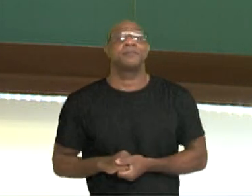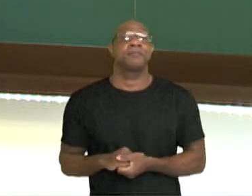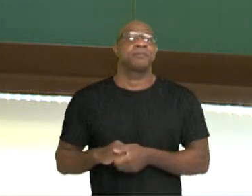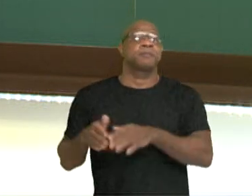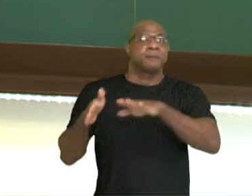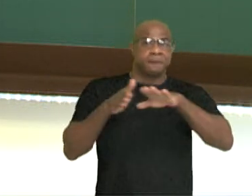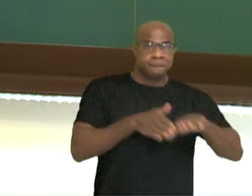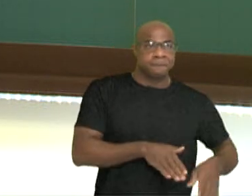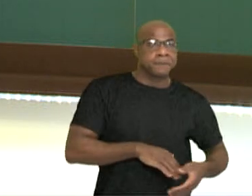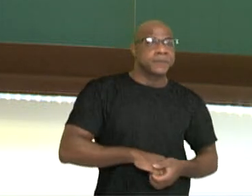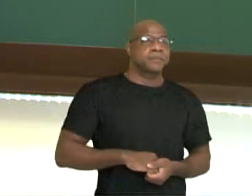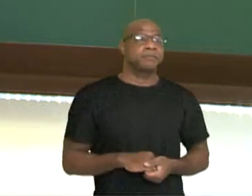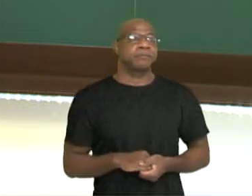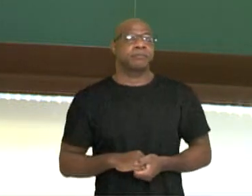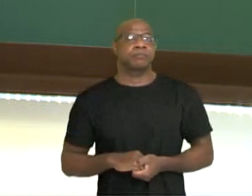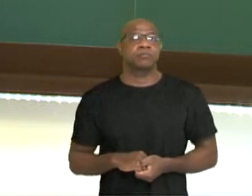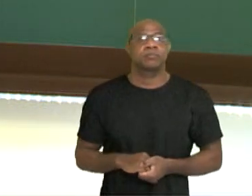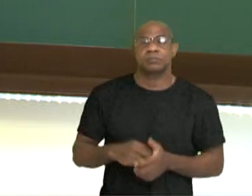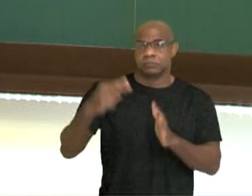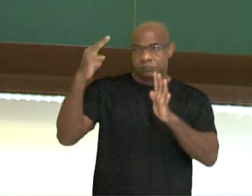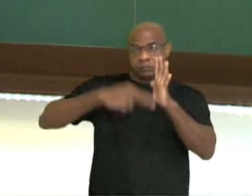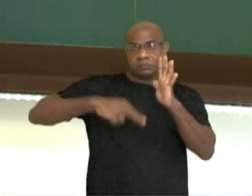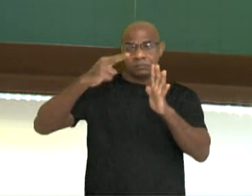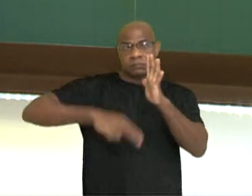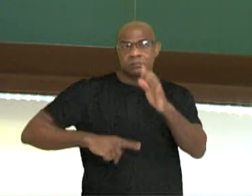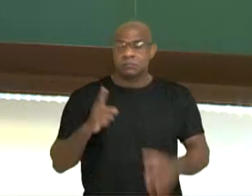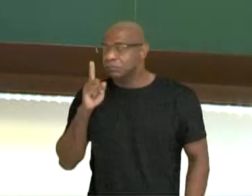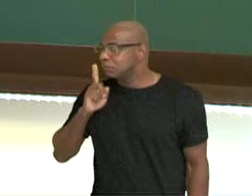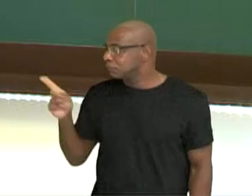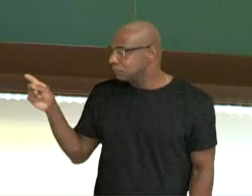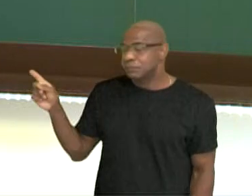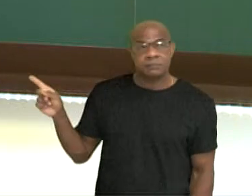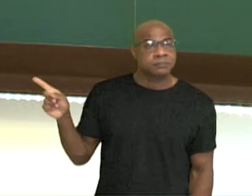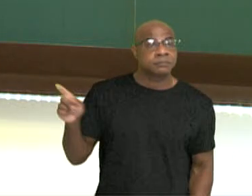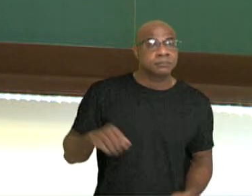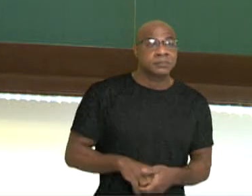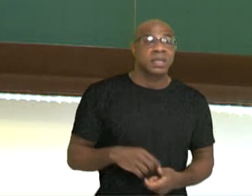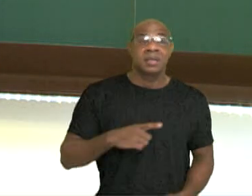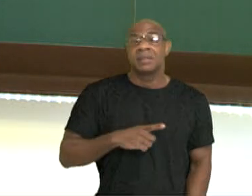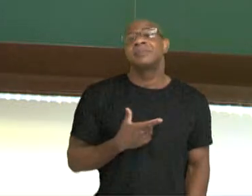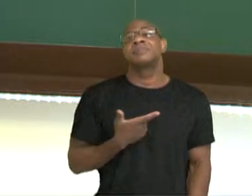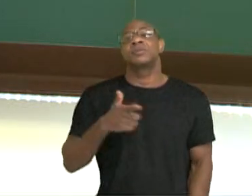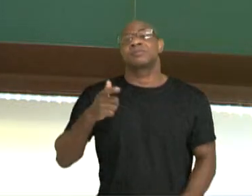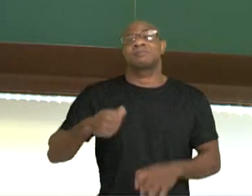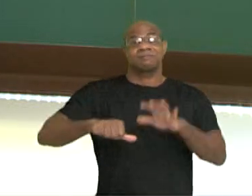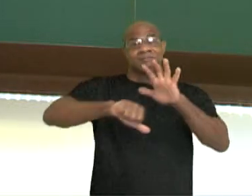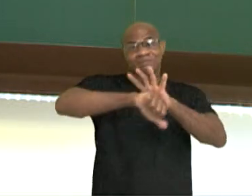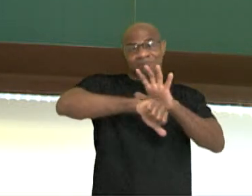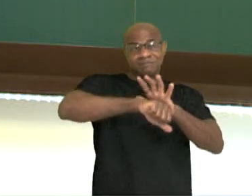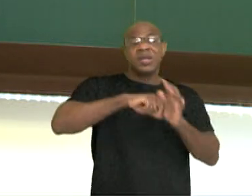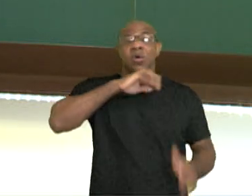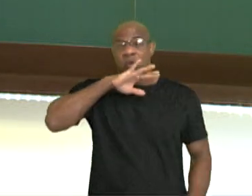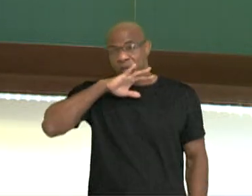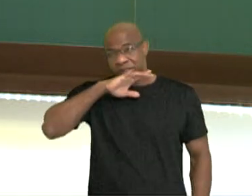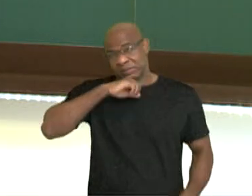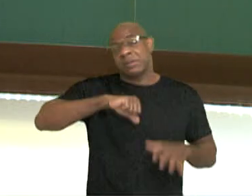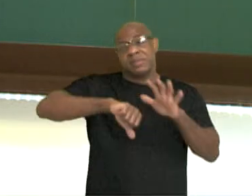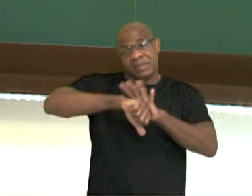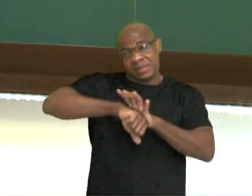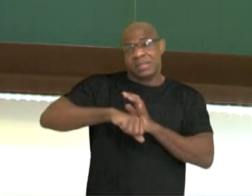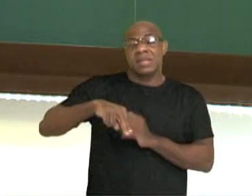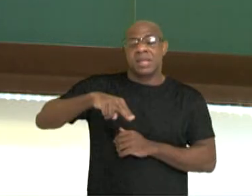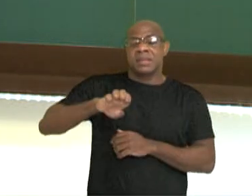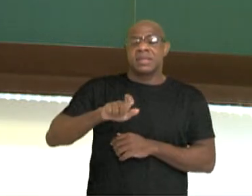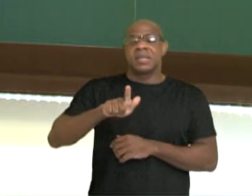Na próxima leitura, o que a gente coloca? O lado ruim. Então, o lado ruim é quando